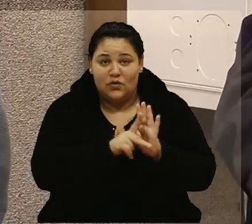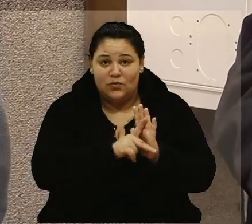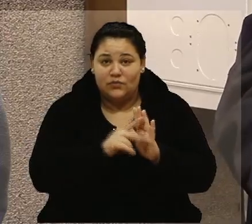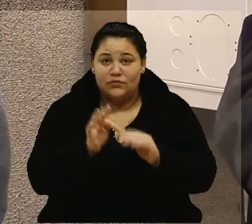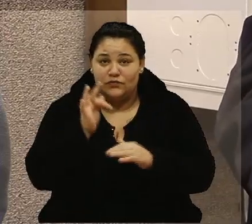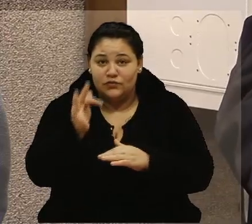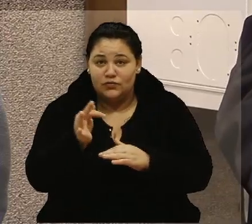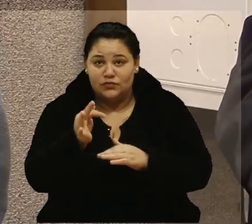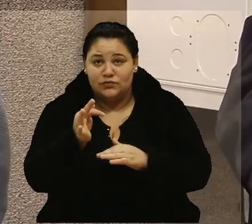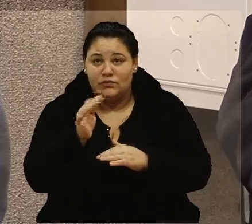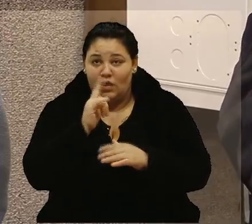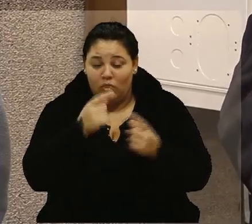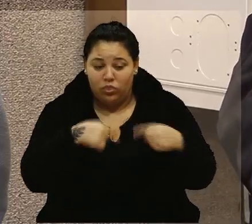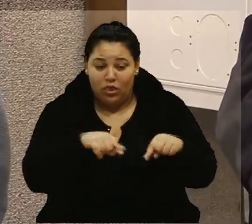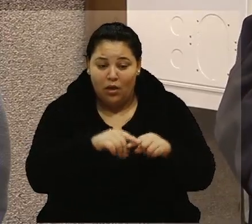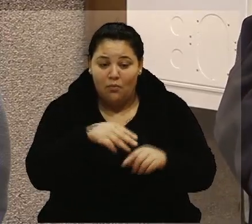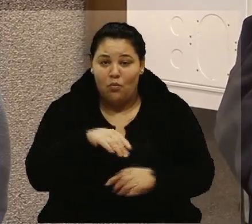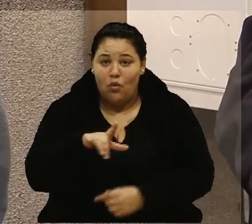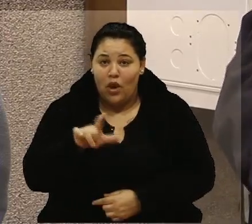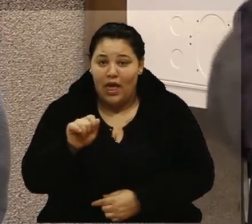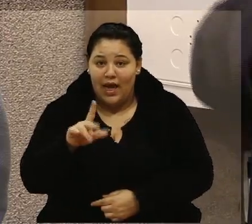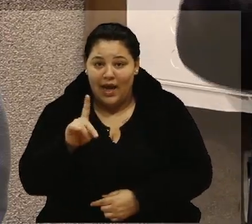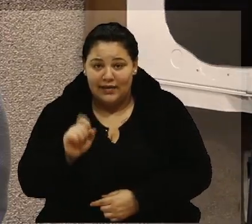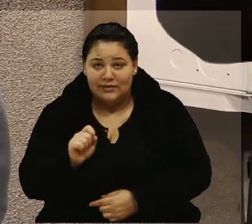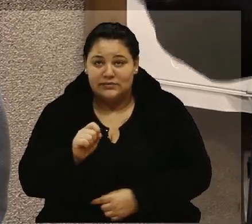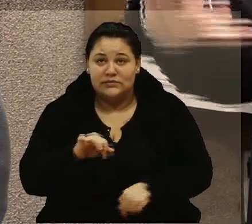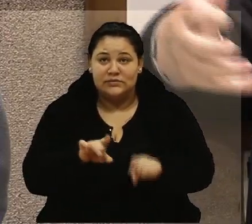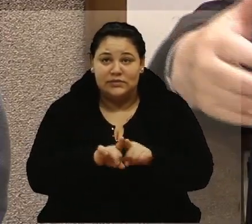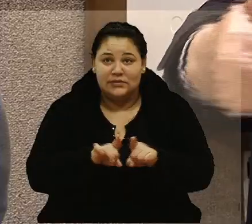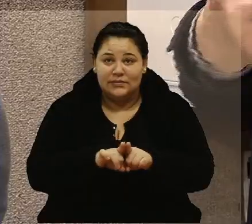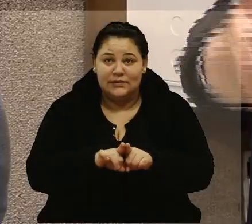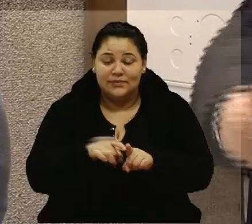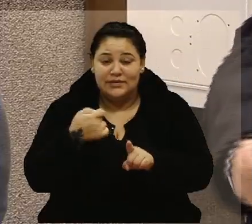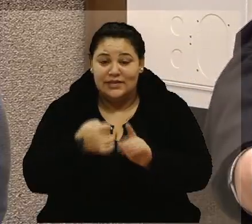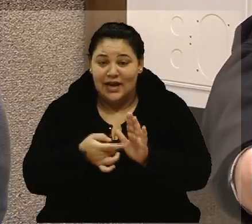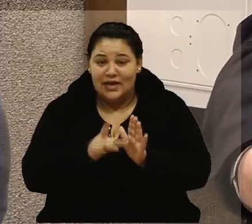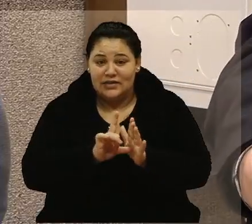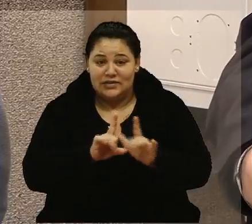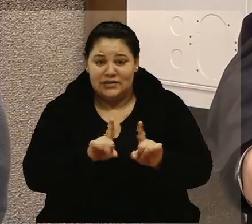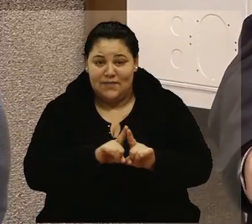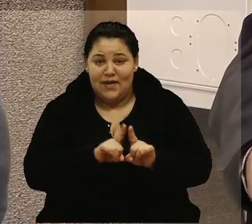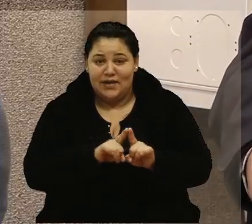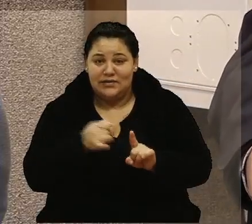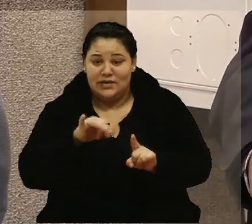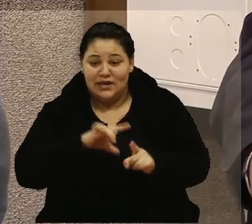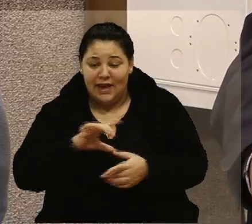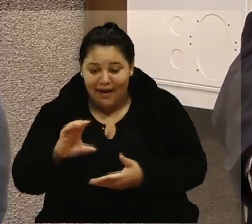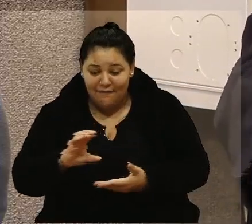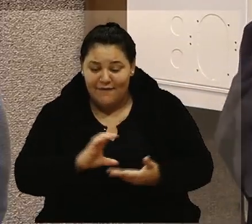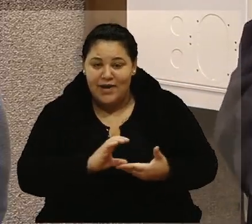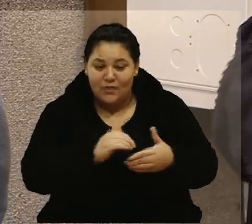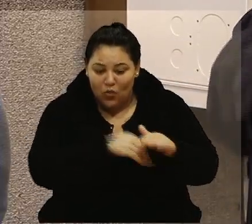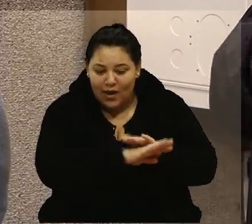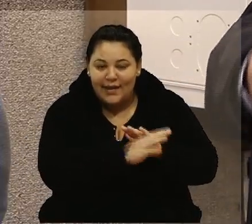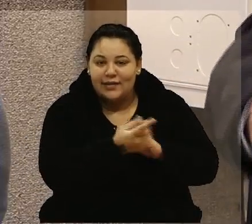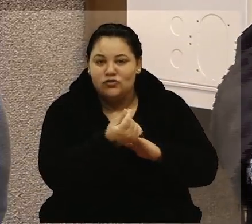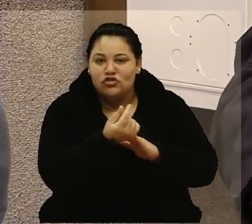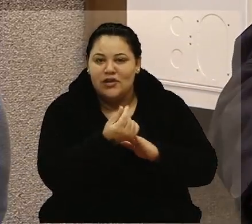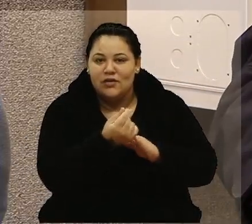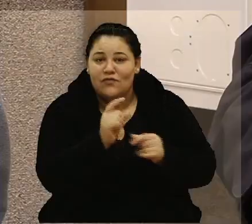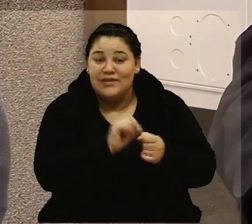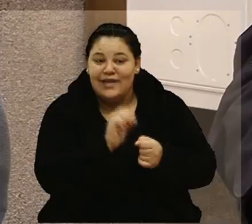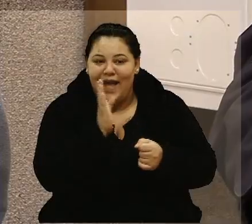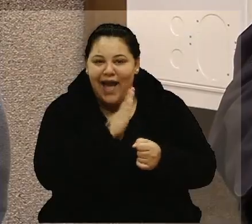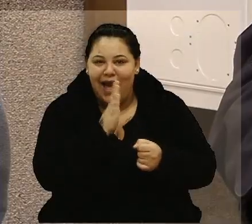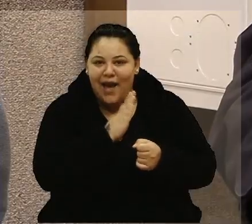represa da Mulada, do Sepultura, né? Se antecipar enquanto tem recurso em caixa, né? Enquanto as terras